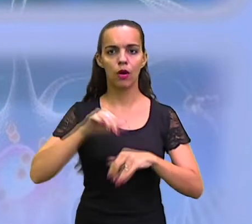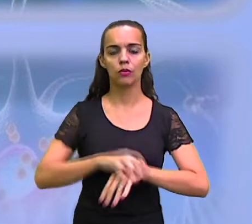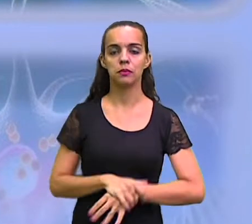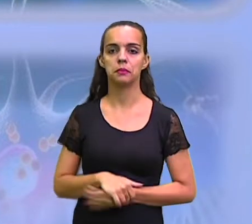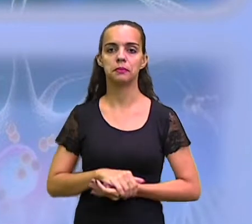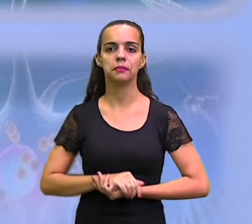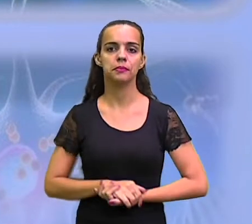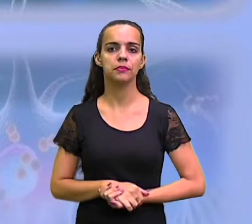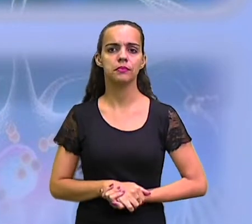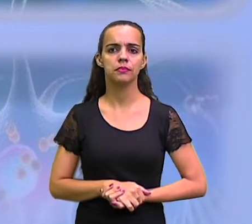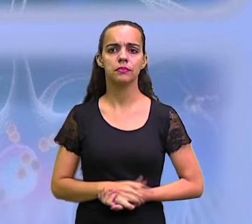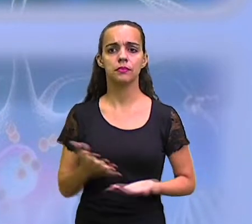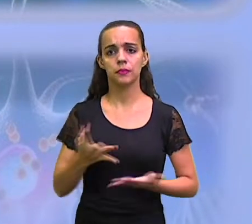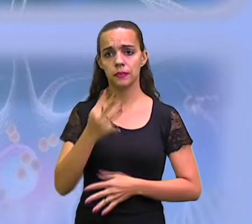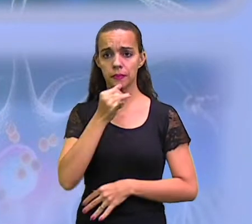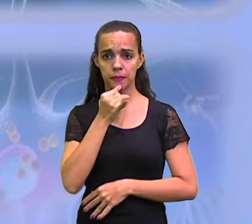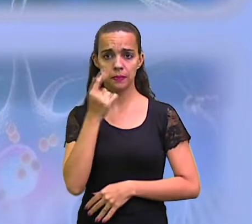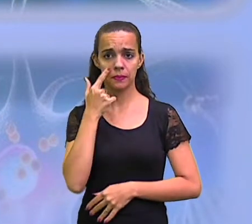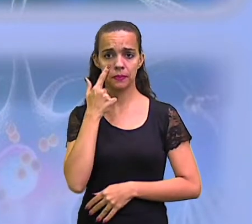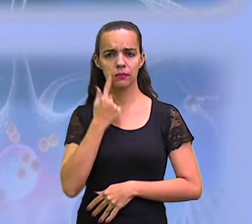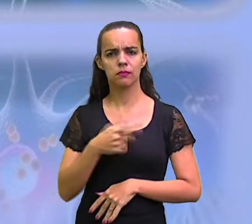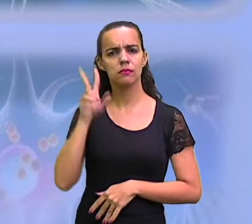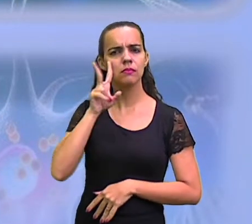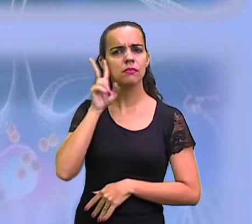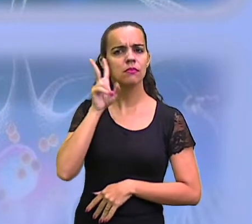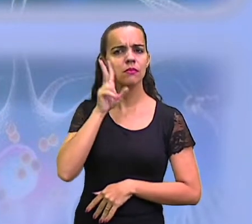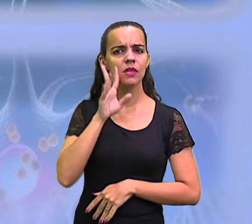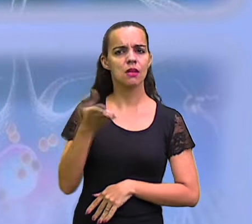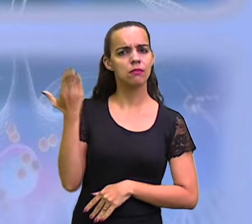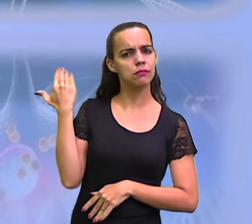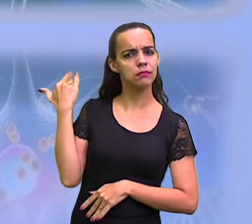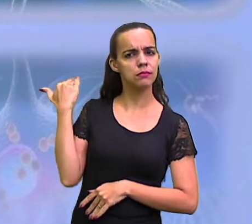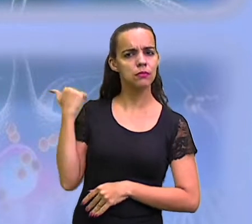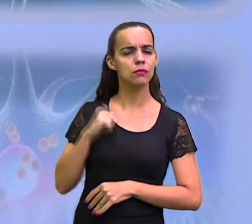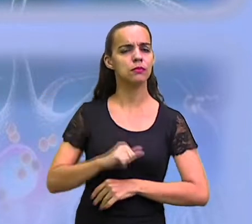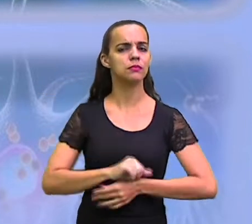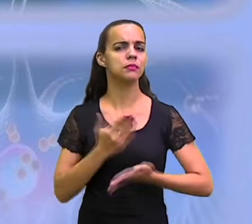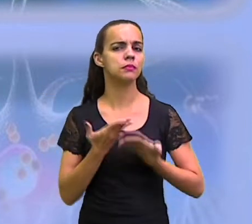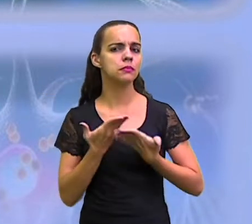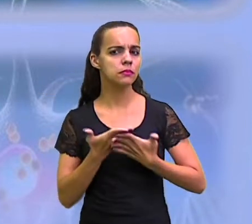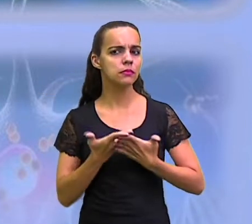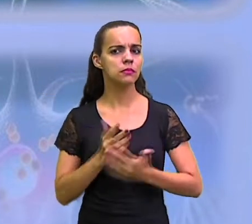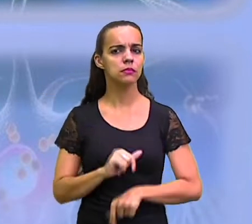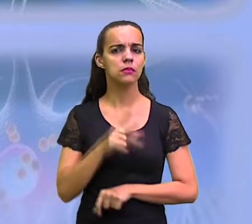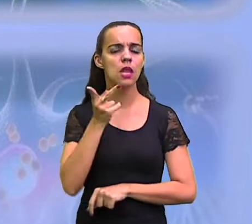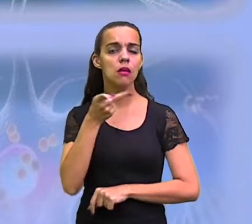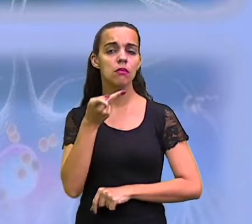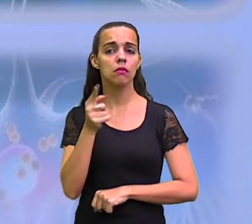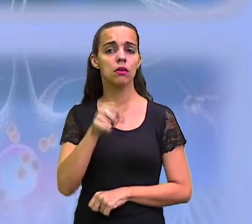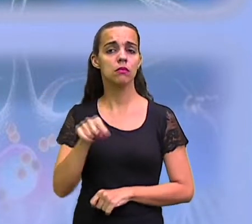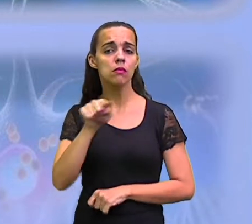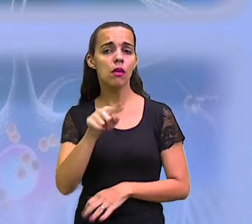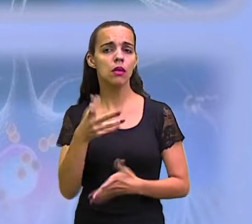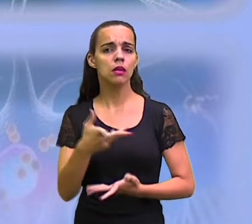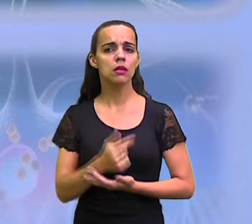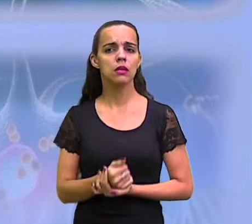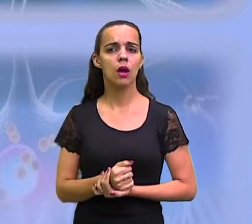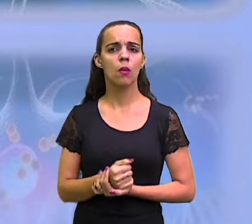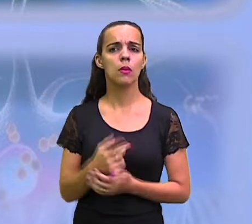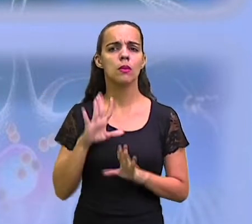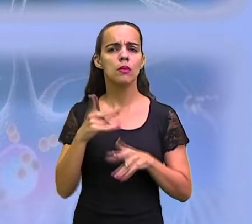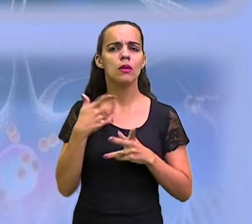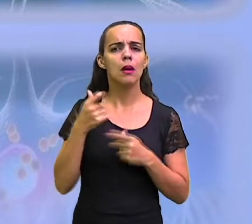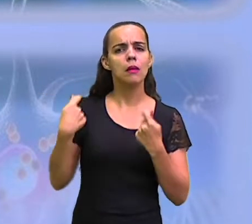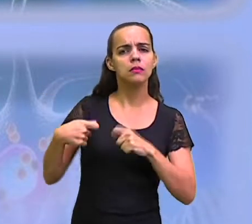lá? Então, olha só, vocês lembram que lá na nossa aula anterior eu falei que no sistema nervoso é essencial